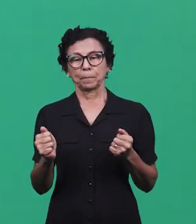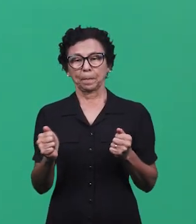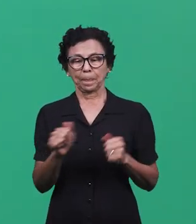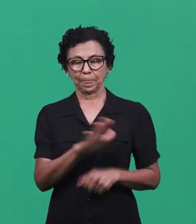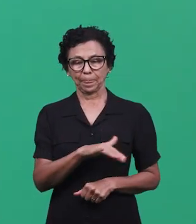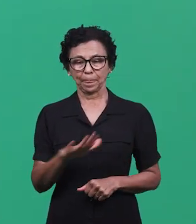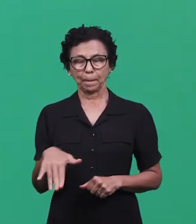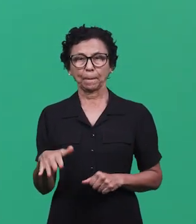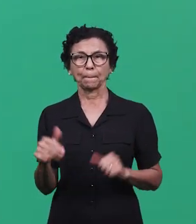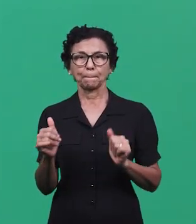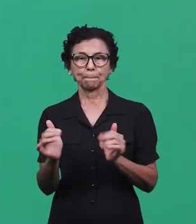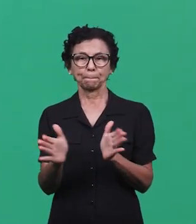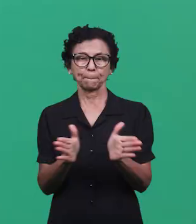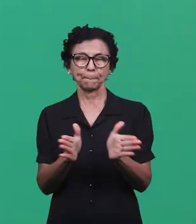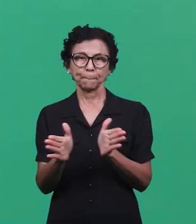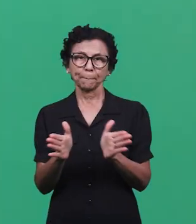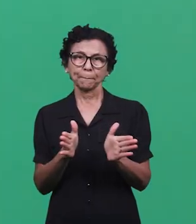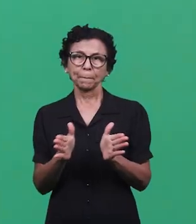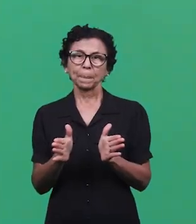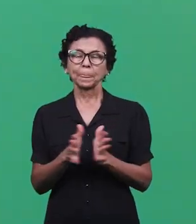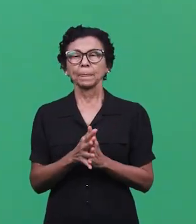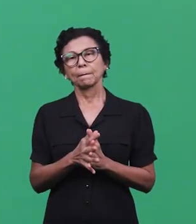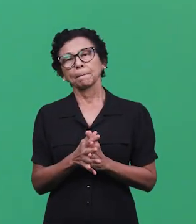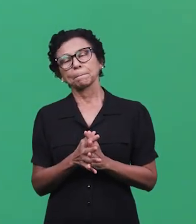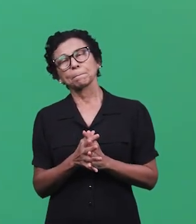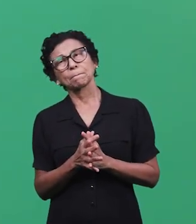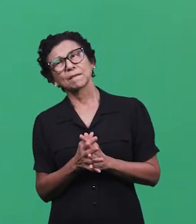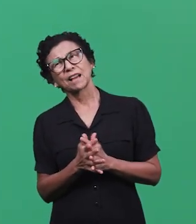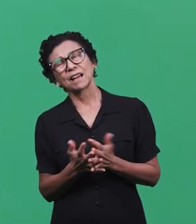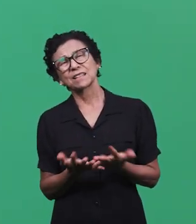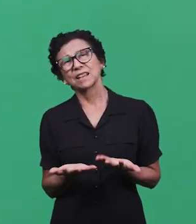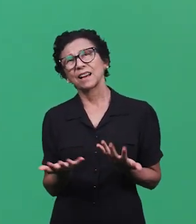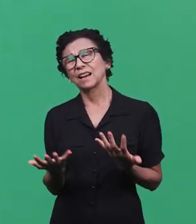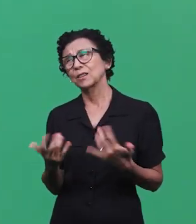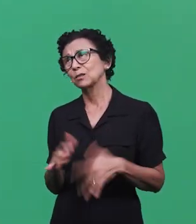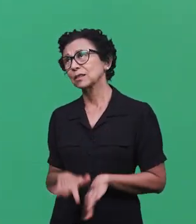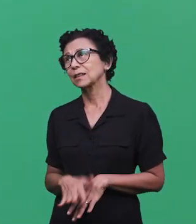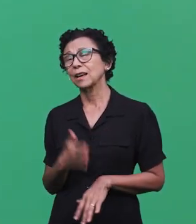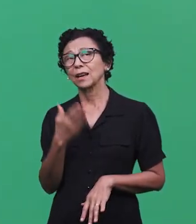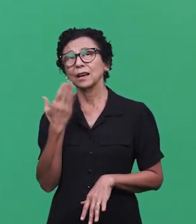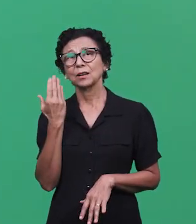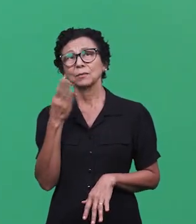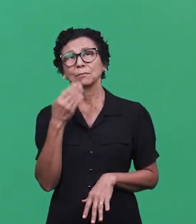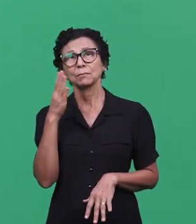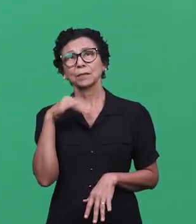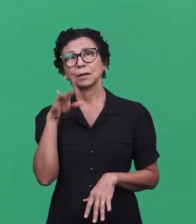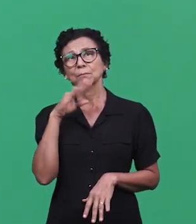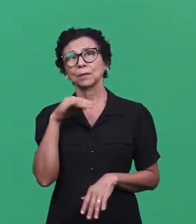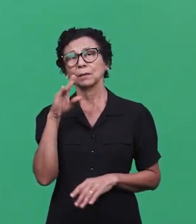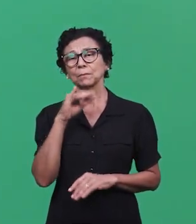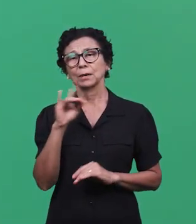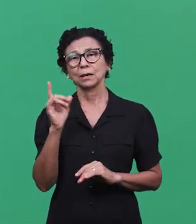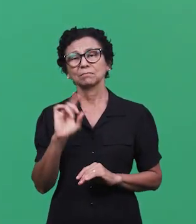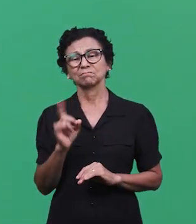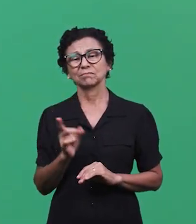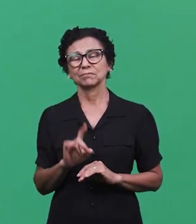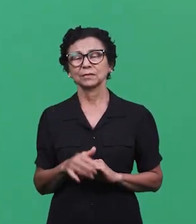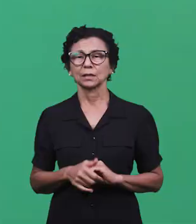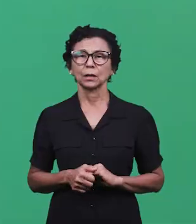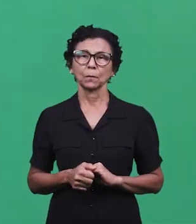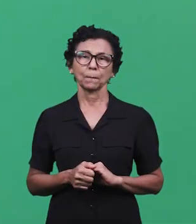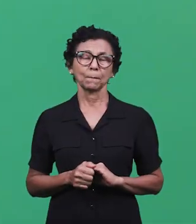acessibilidade pode gravar, sabe, aquela às vezes fala, às vezes não quer falar, Então ela pode, no momento que ela está ali